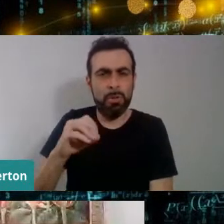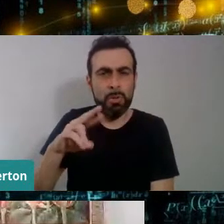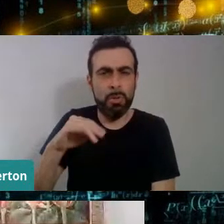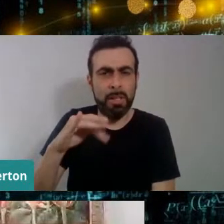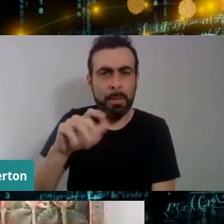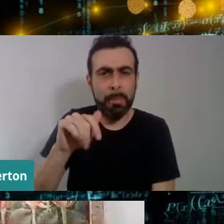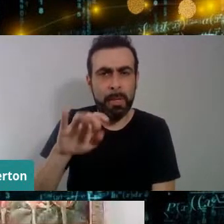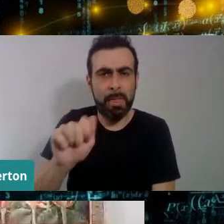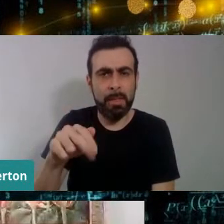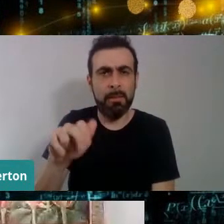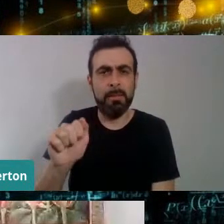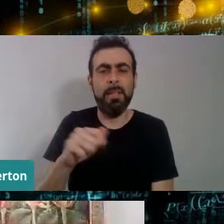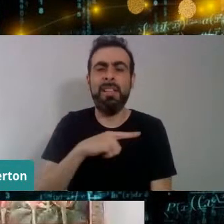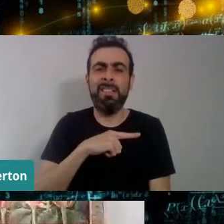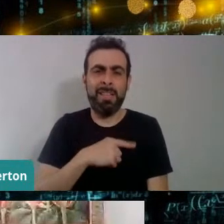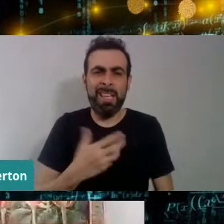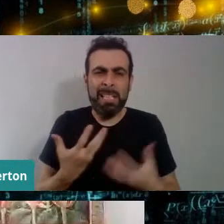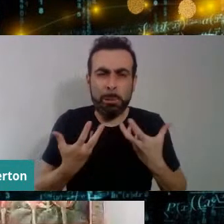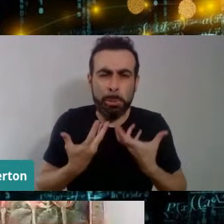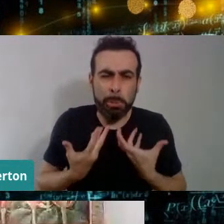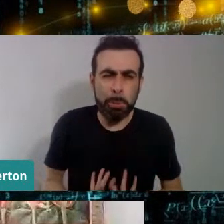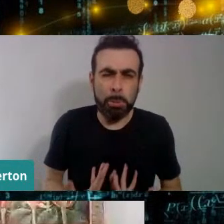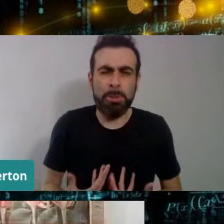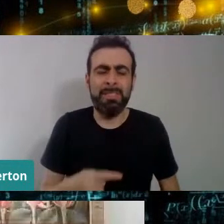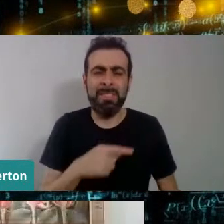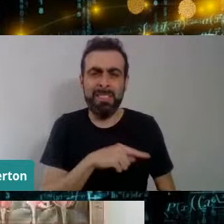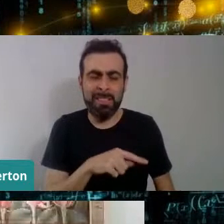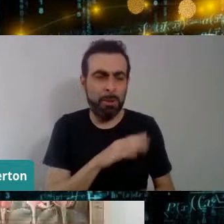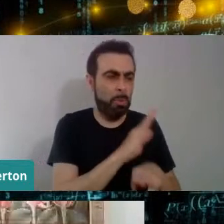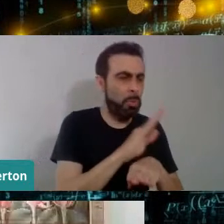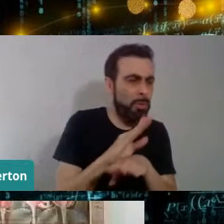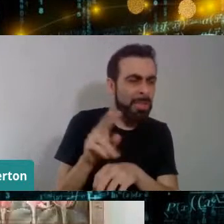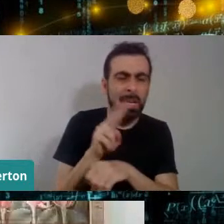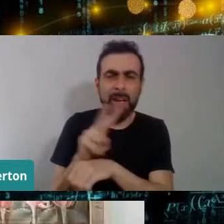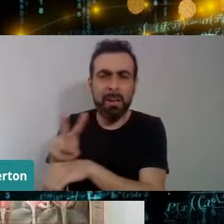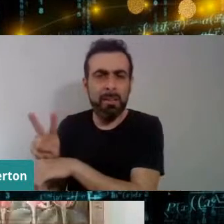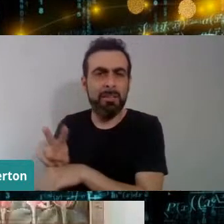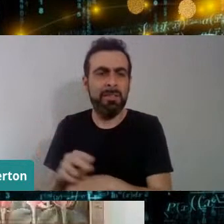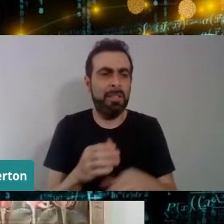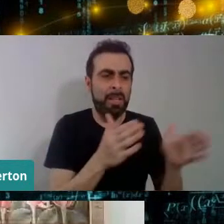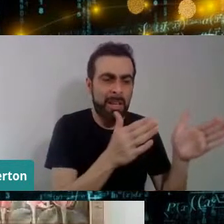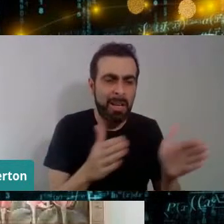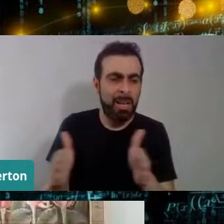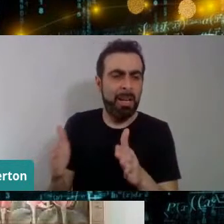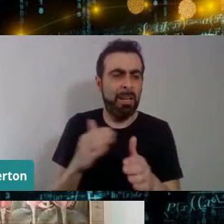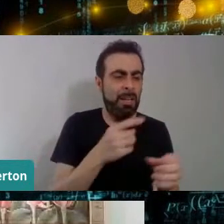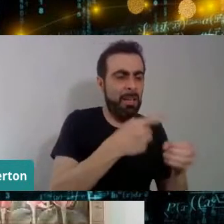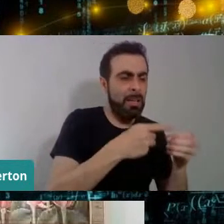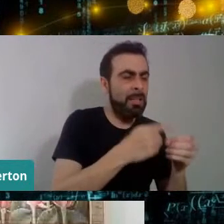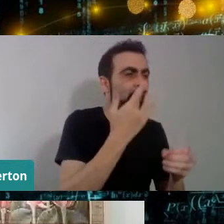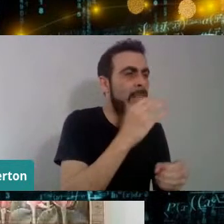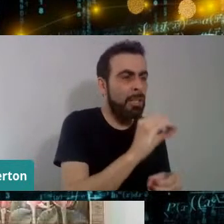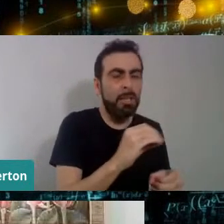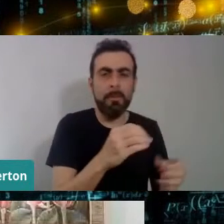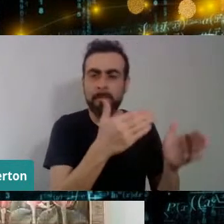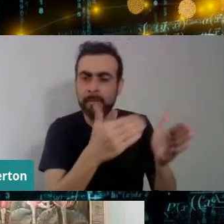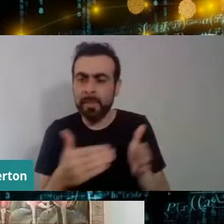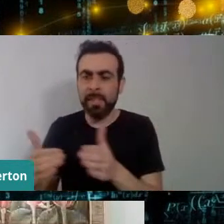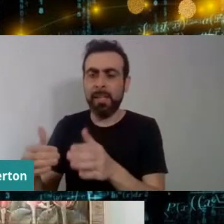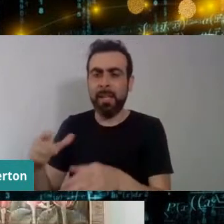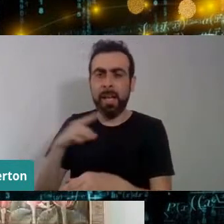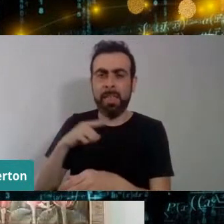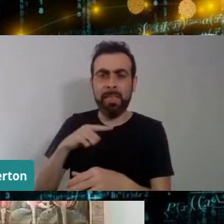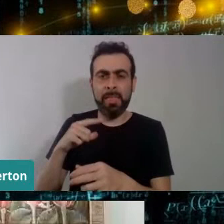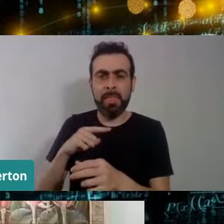muito pesado. Eu tomava conta do trecho que ia de Ourinhos até Presidente Prudente, quase